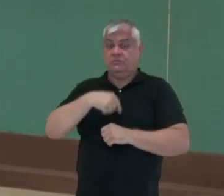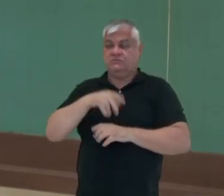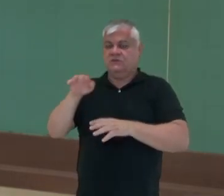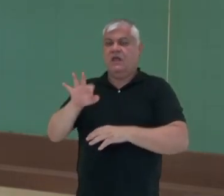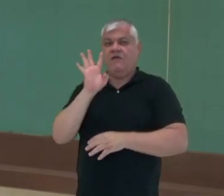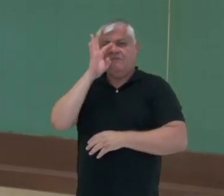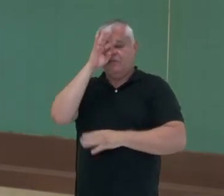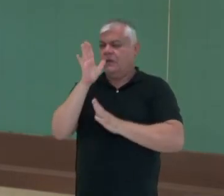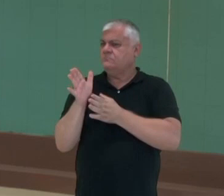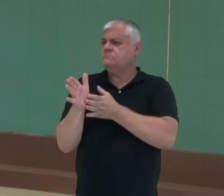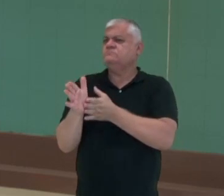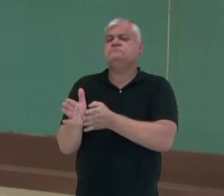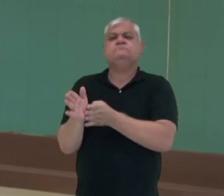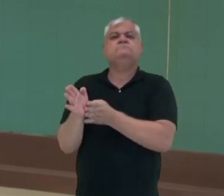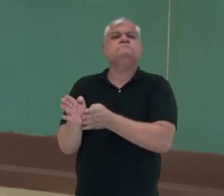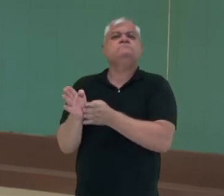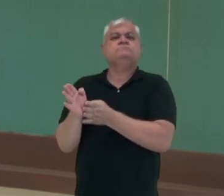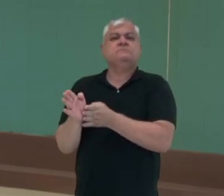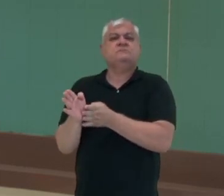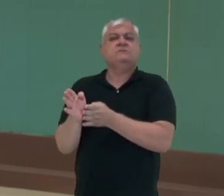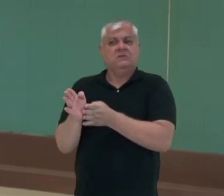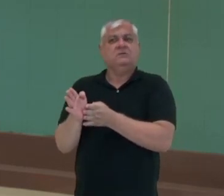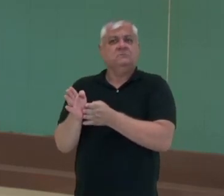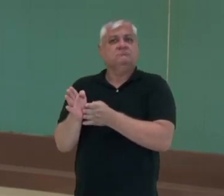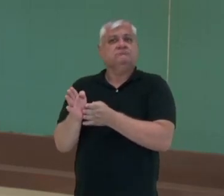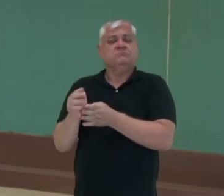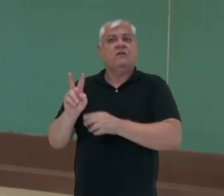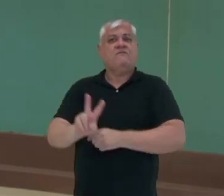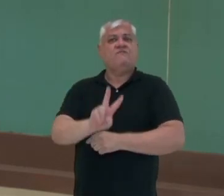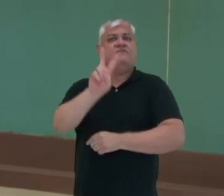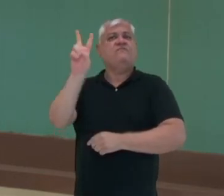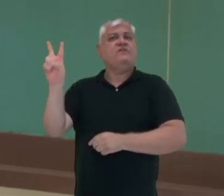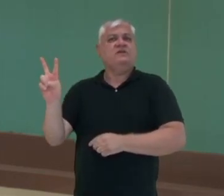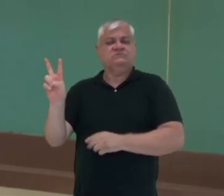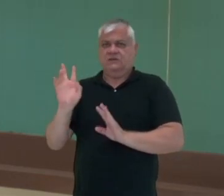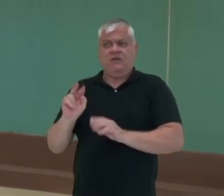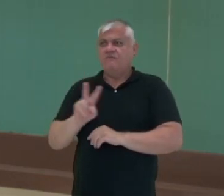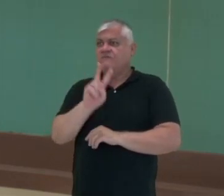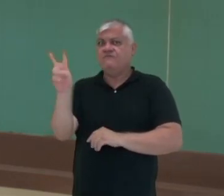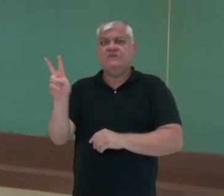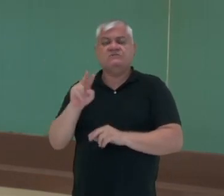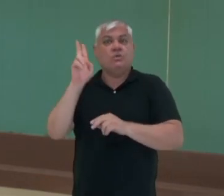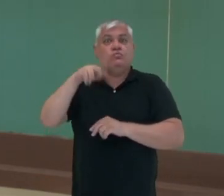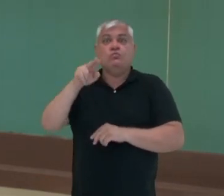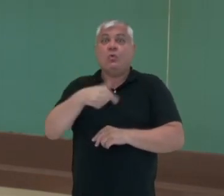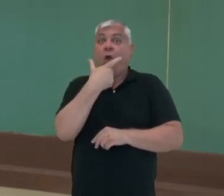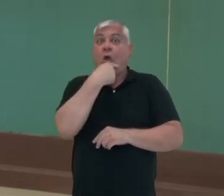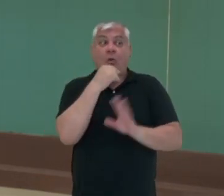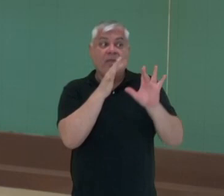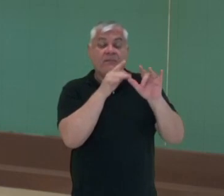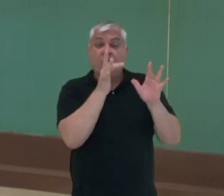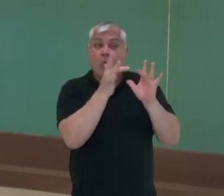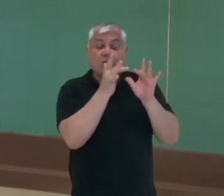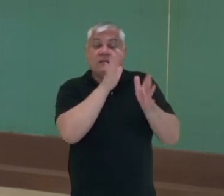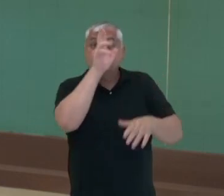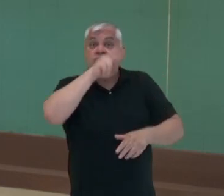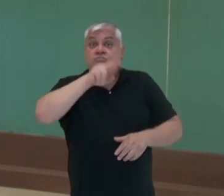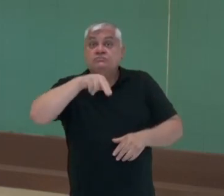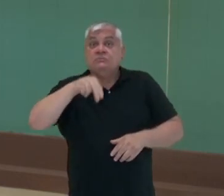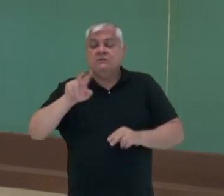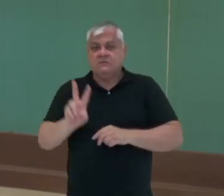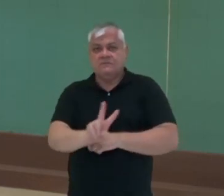ela era uma sacerdotisa virgem, no caso. Então, a sacerdotisa ela não podia ter contato com homens, para ela